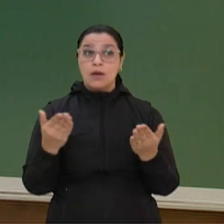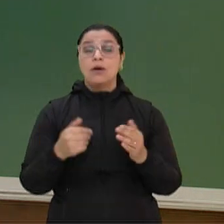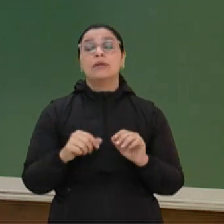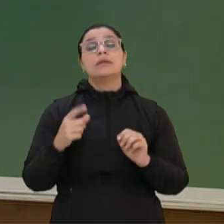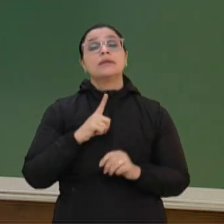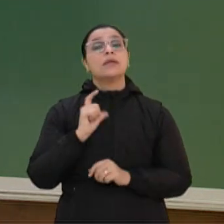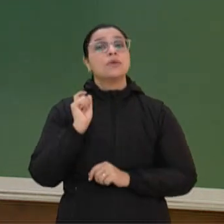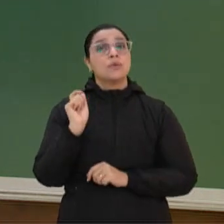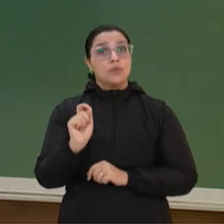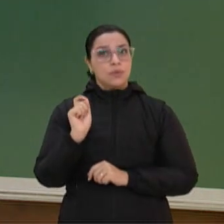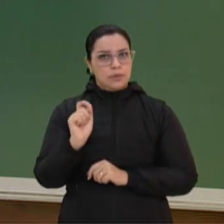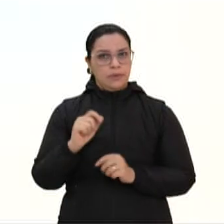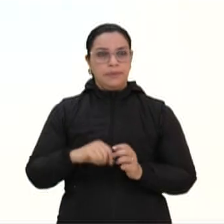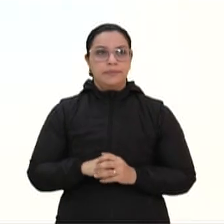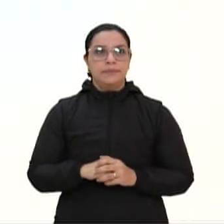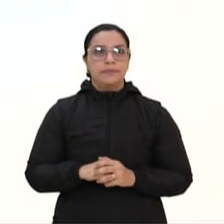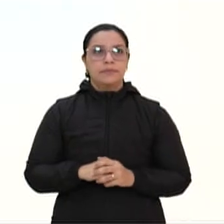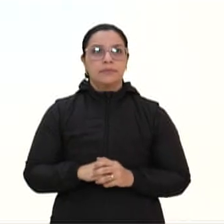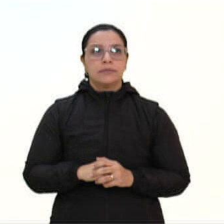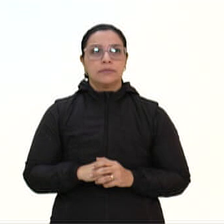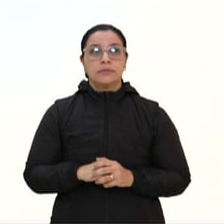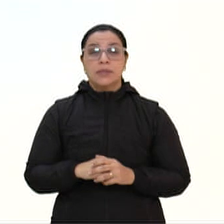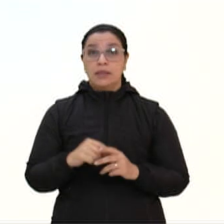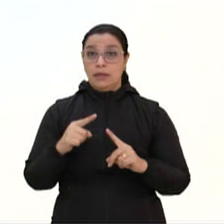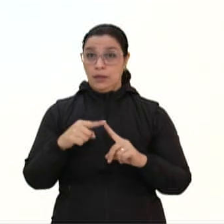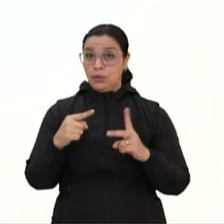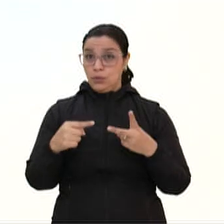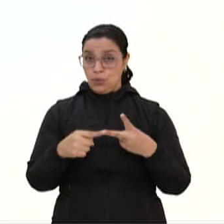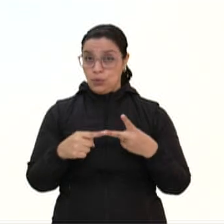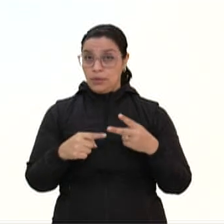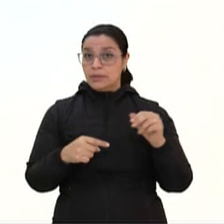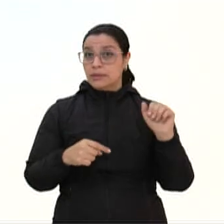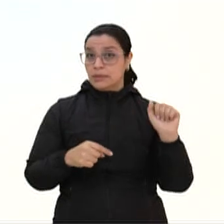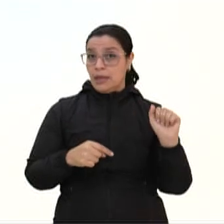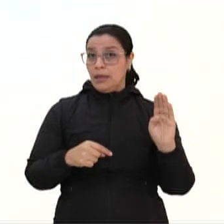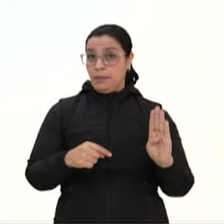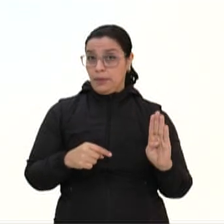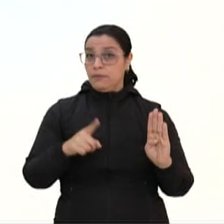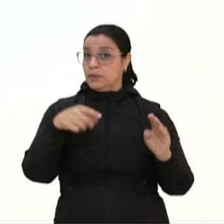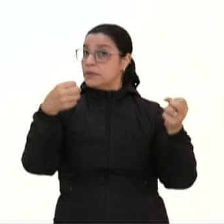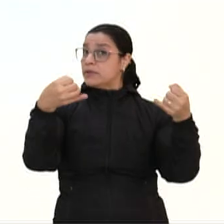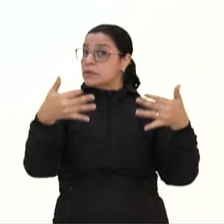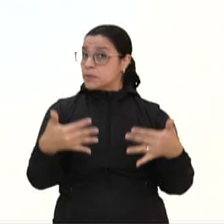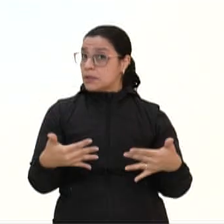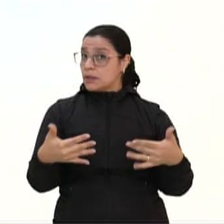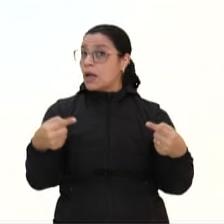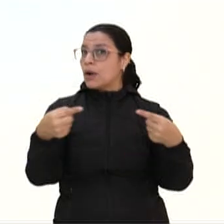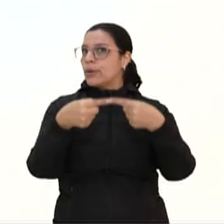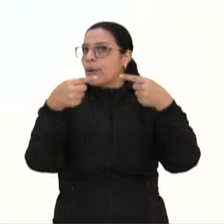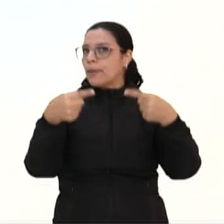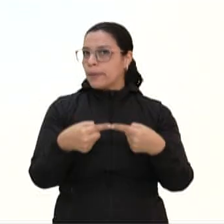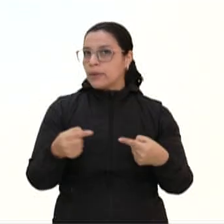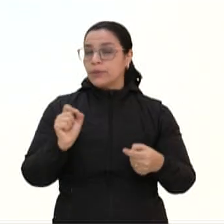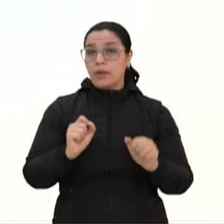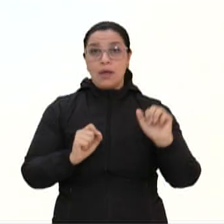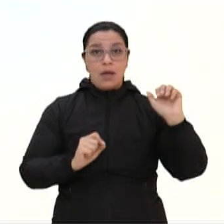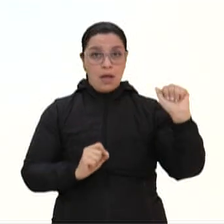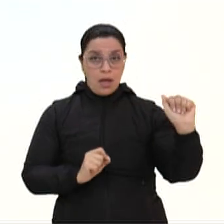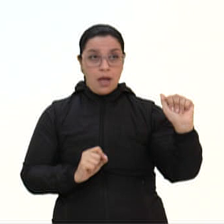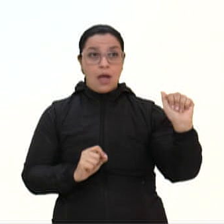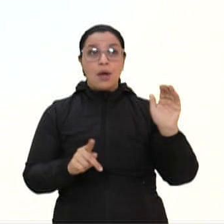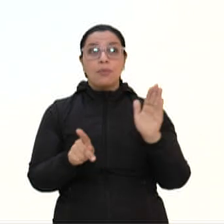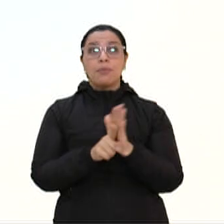Então, nós temos aqui duas alternativas. Nós temos na letra A,